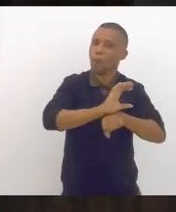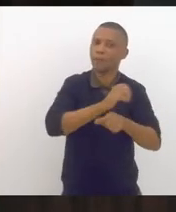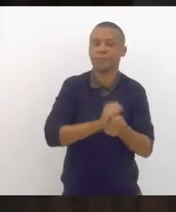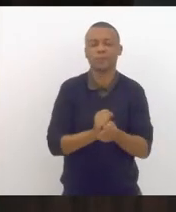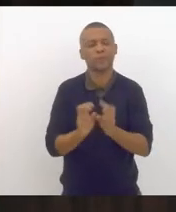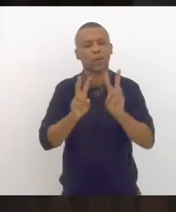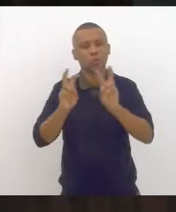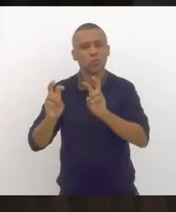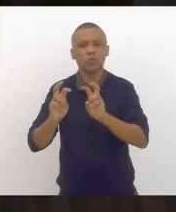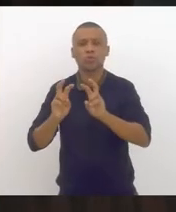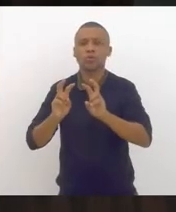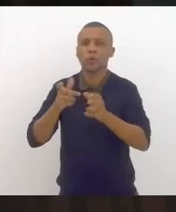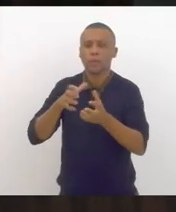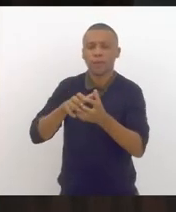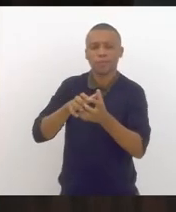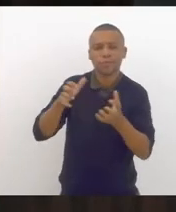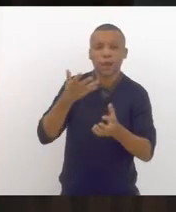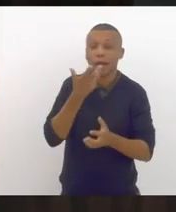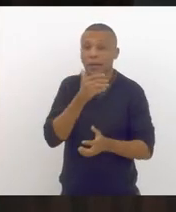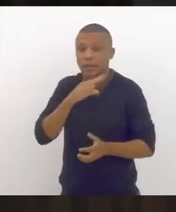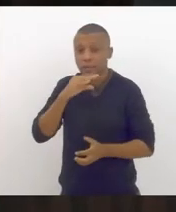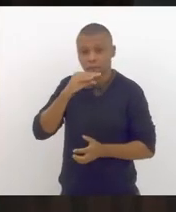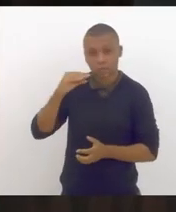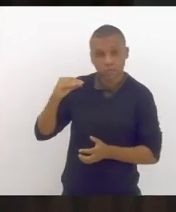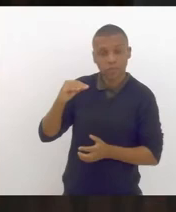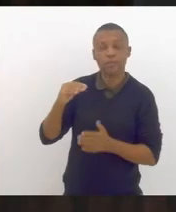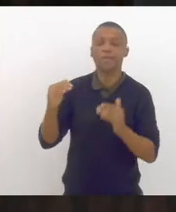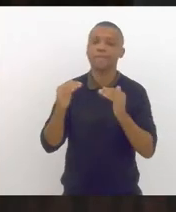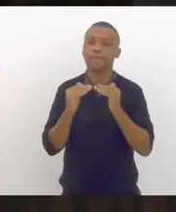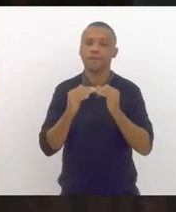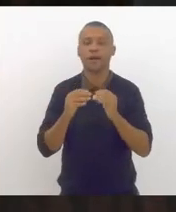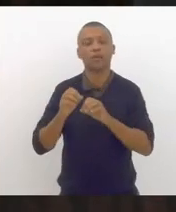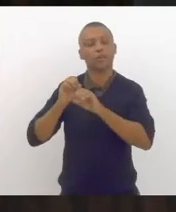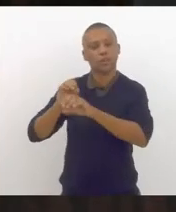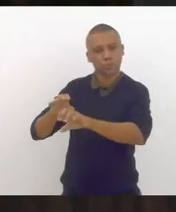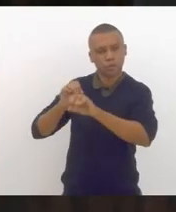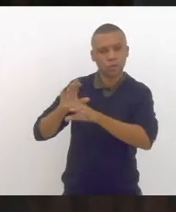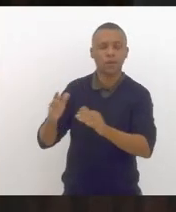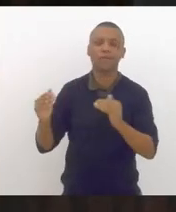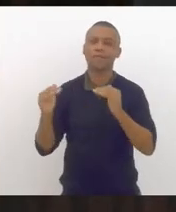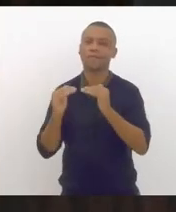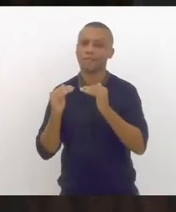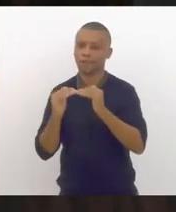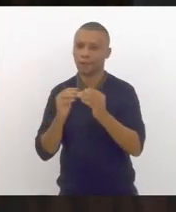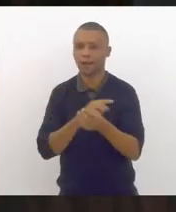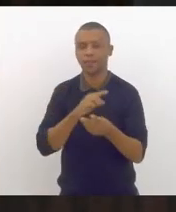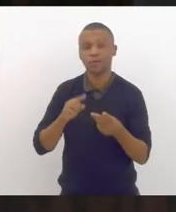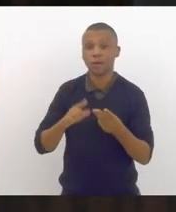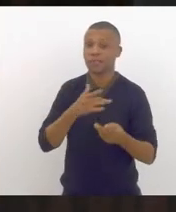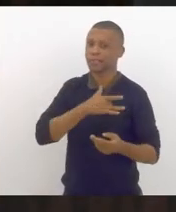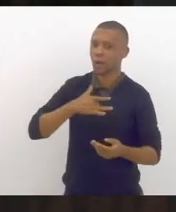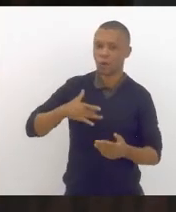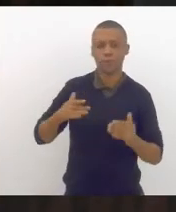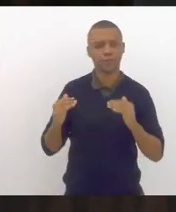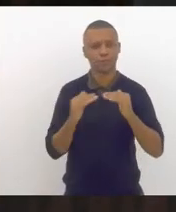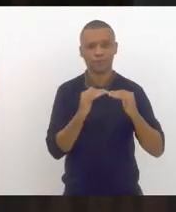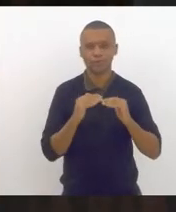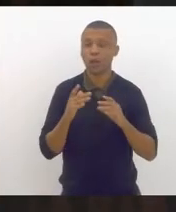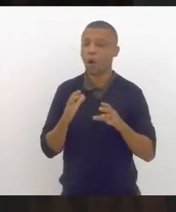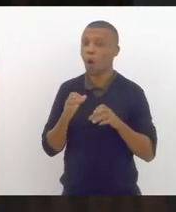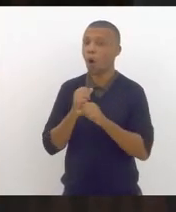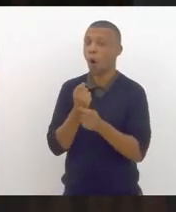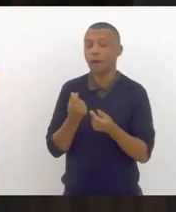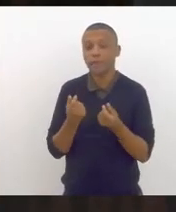e idoso favorável, de saúde favorável, de educação favorável, de Orçamento, Finanças, Fiscalização Financeira e